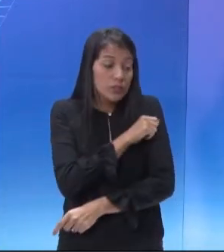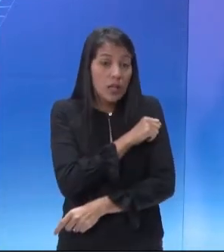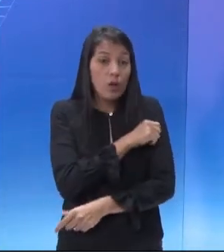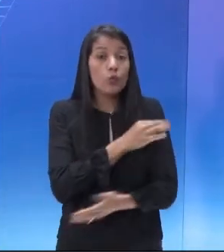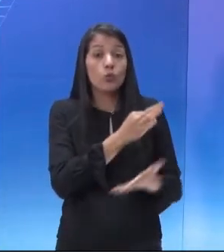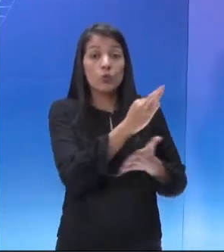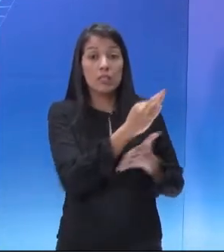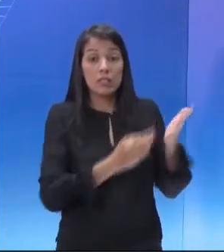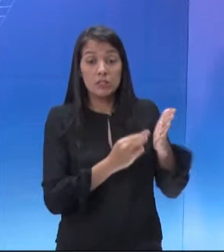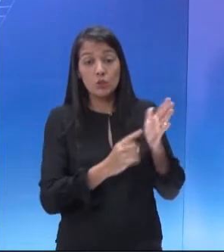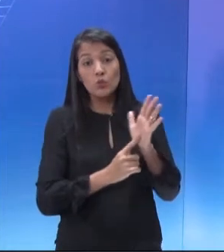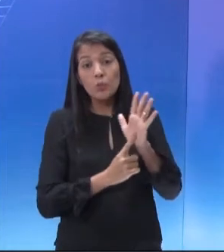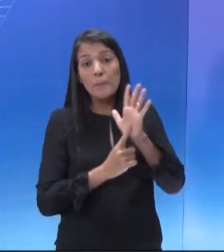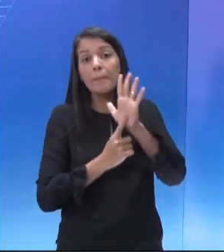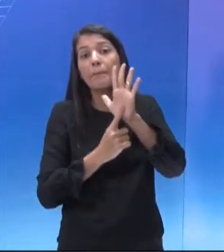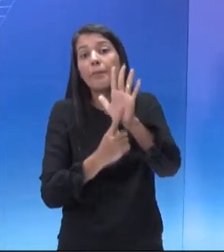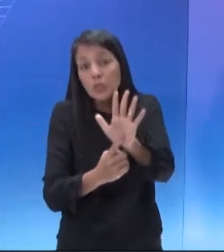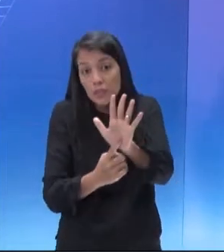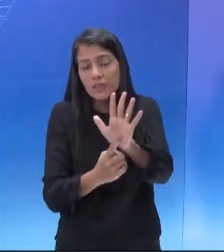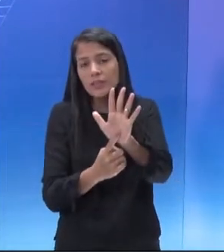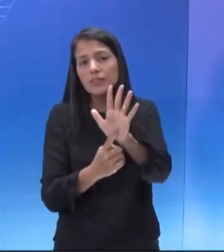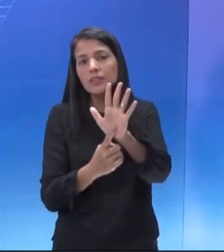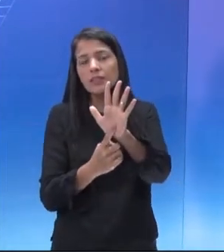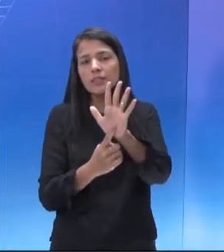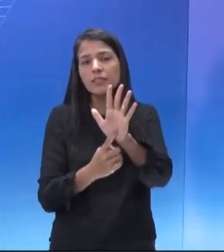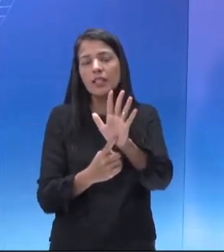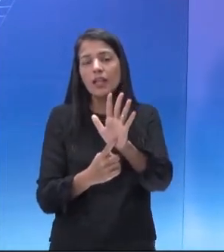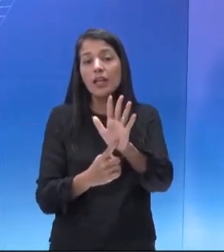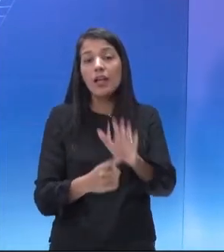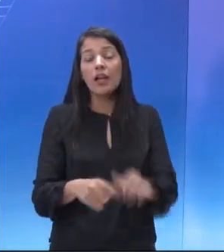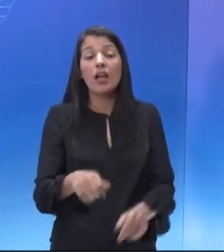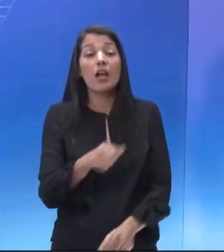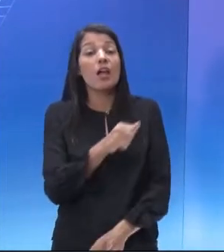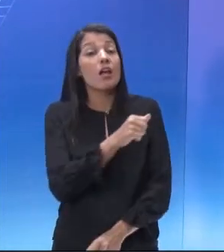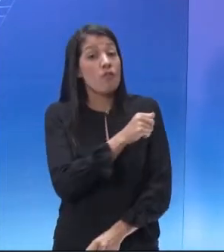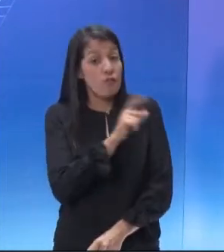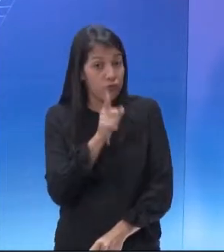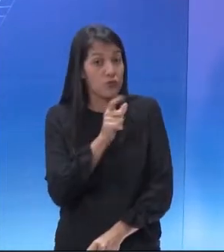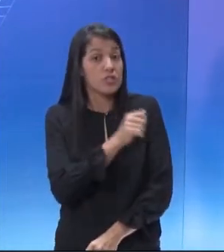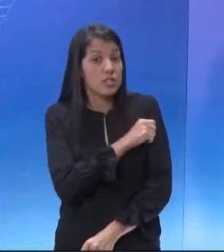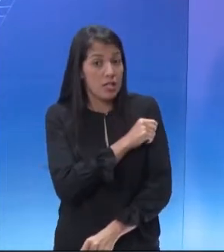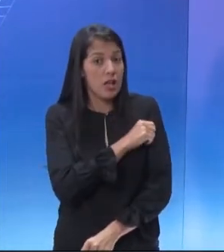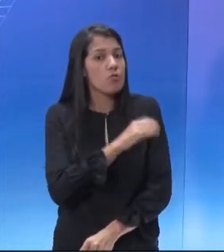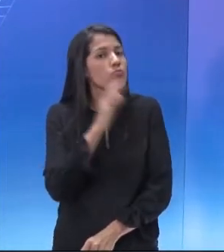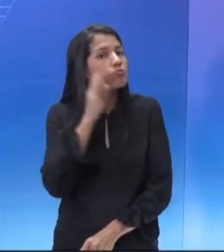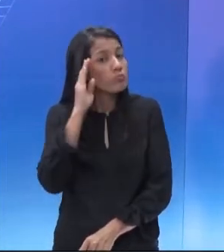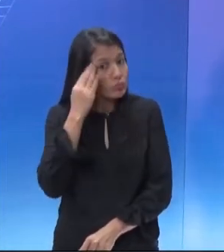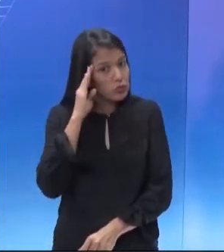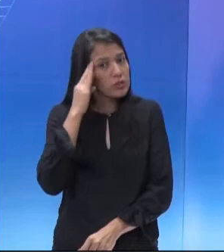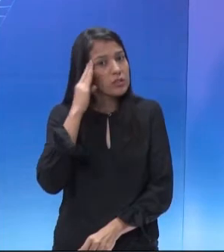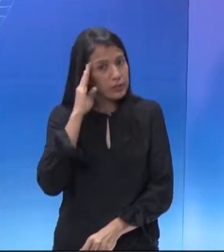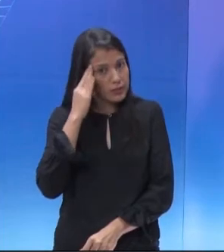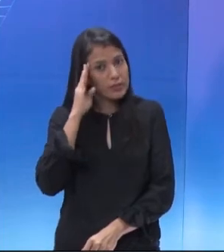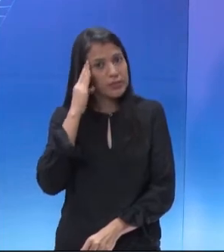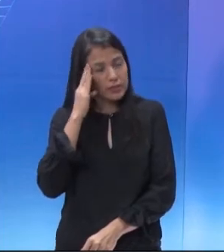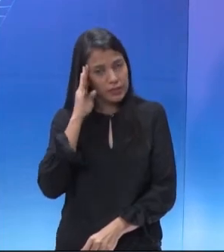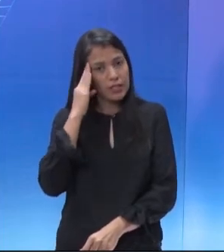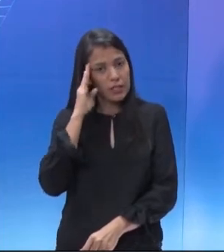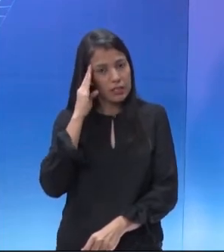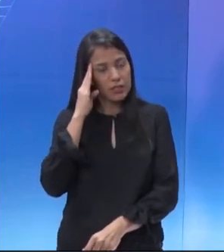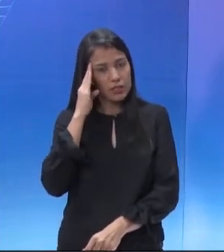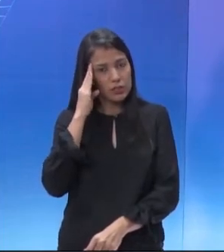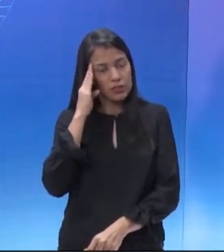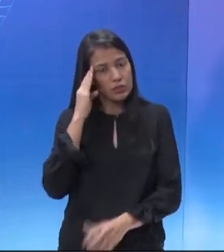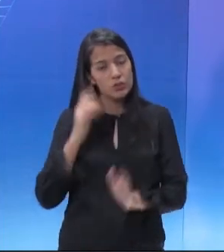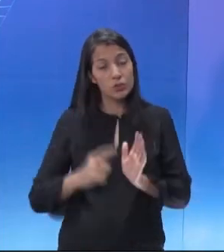candidato ele mostre para o avaliador que o candidato tem a noção, que o candidato tem o